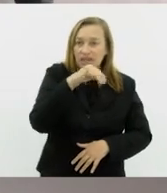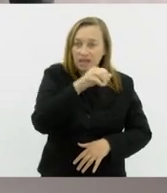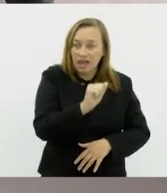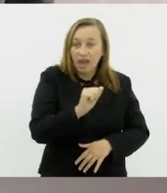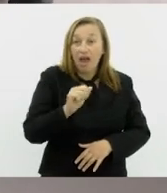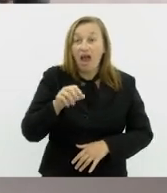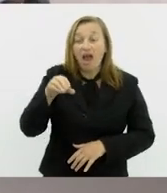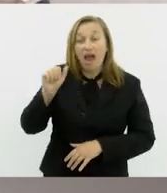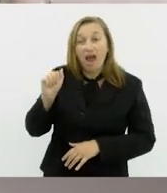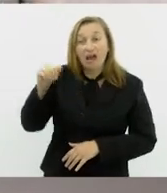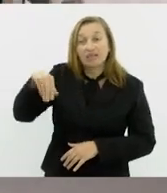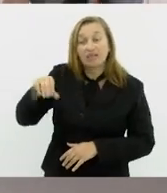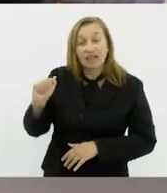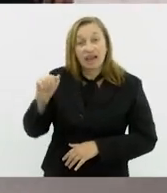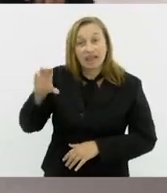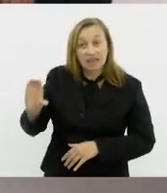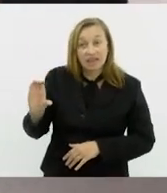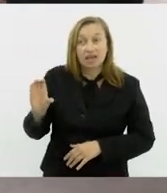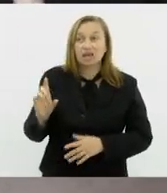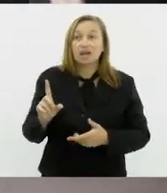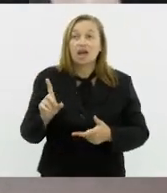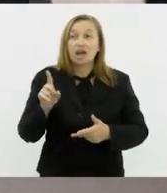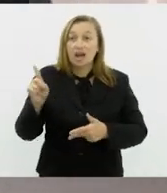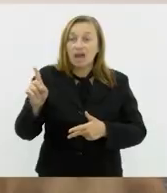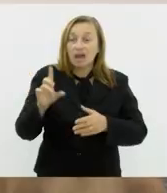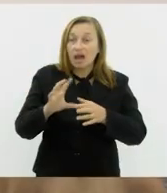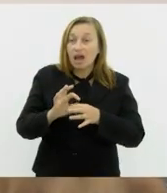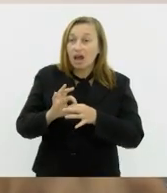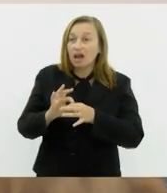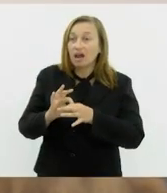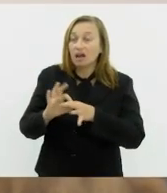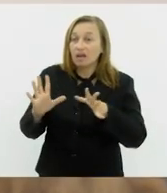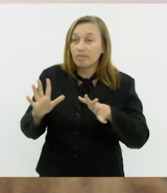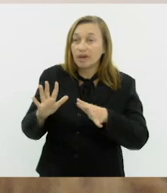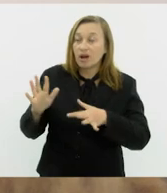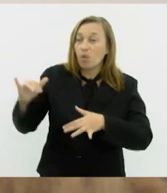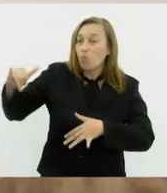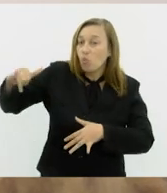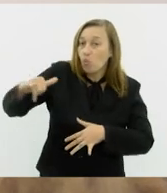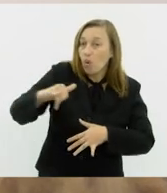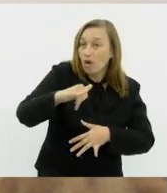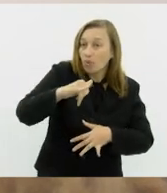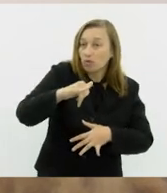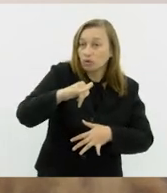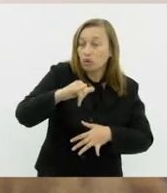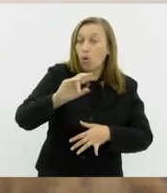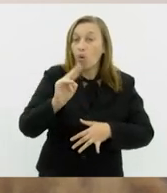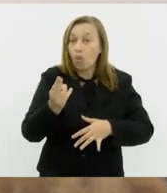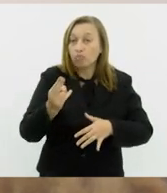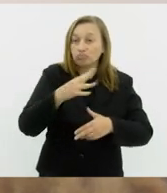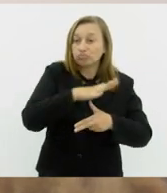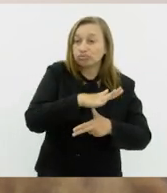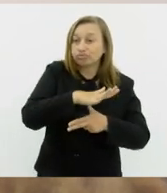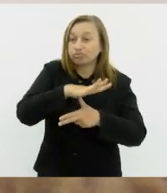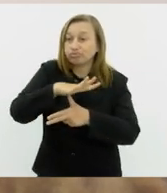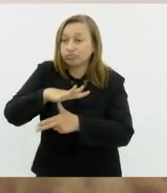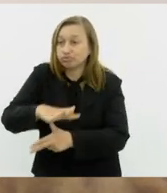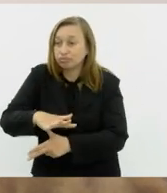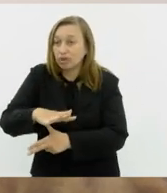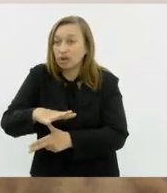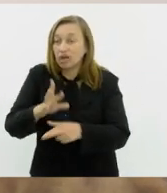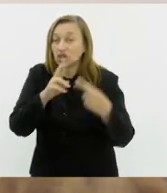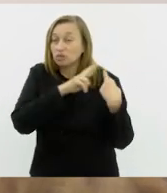ANAC, ela vai, por exemplo, ela legaliza o aeroporto ou o heliponto, tá bom? A responsabilidade da ANAC